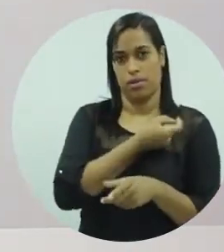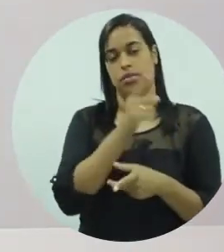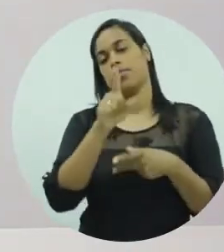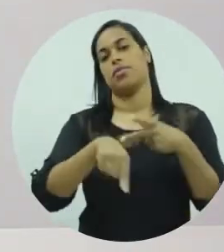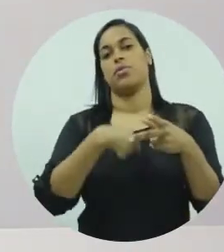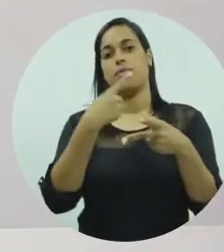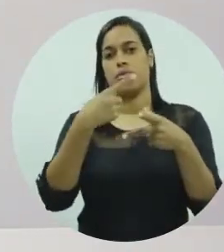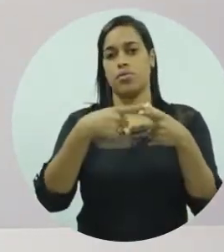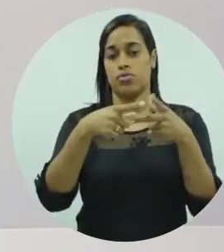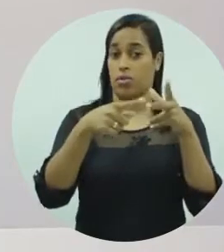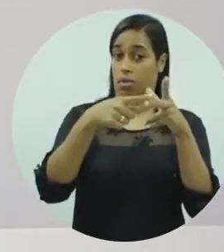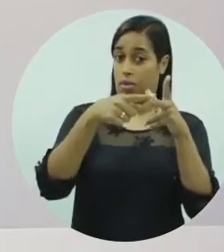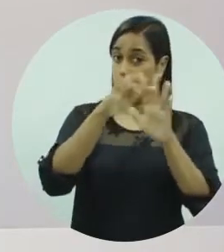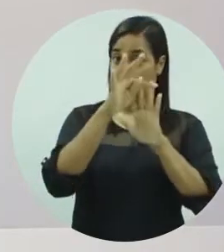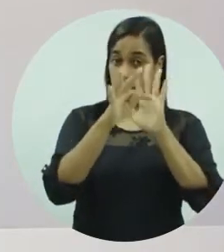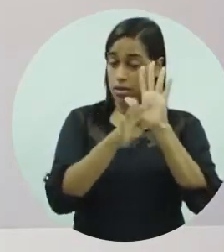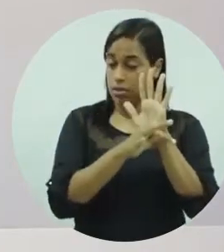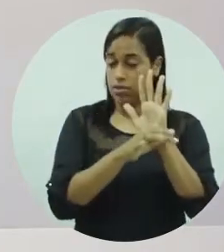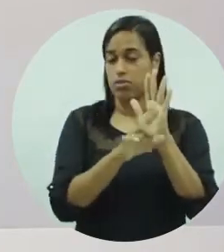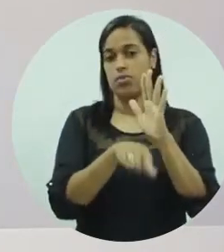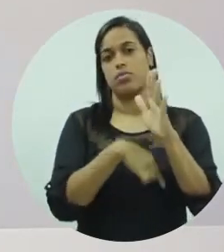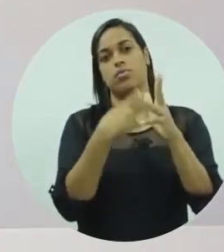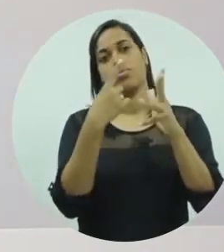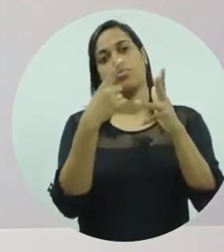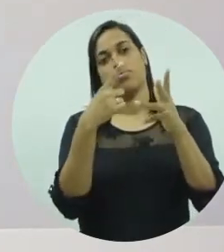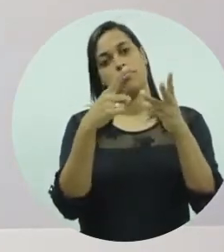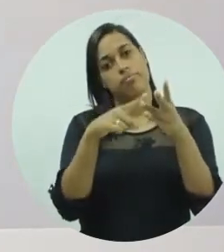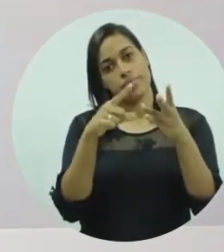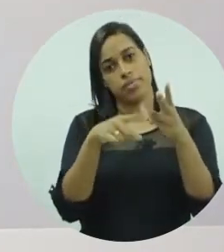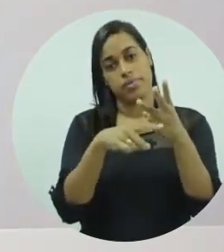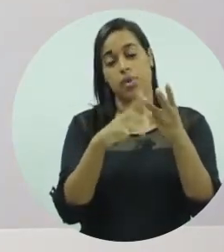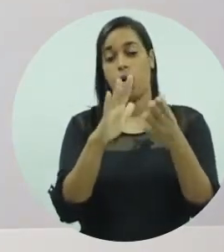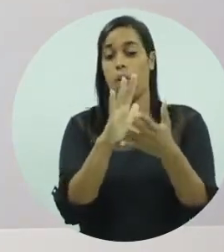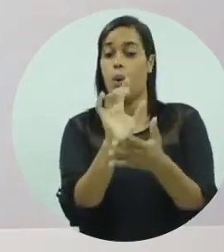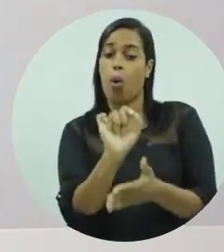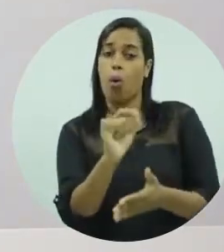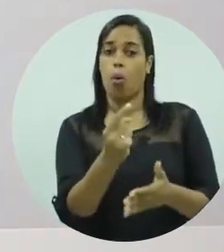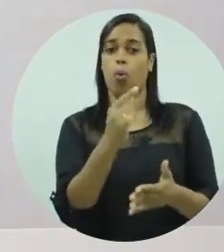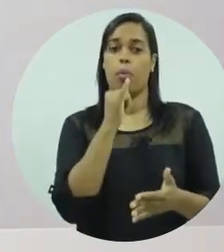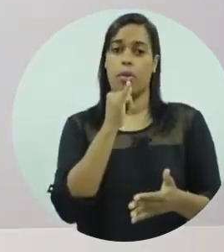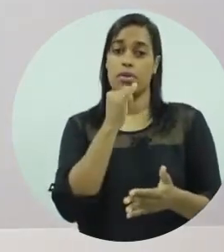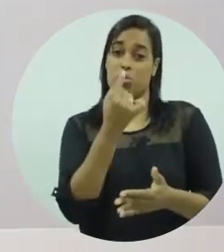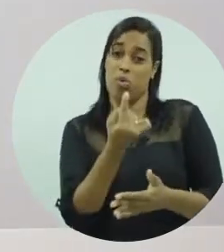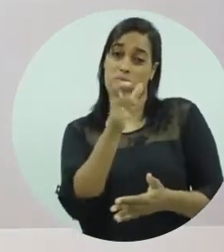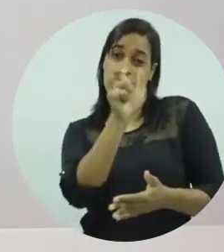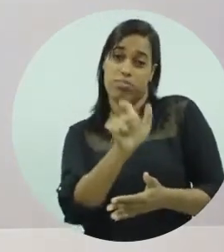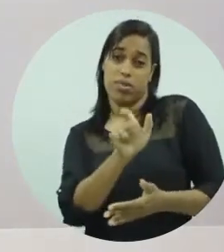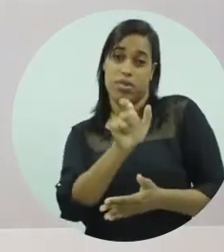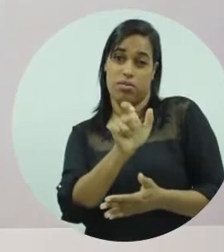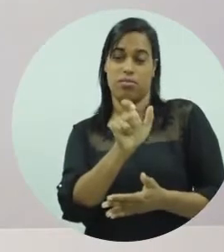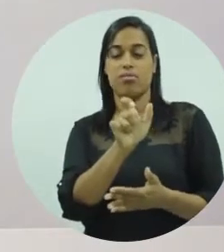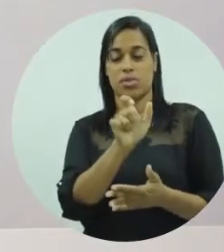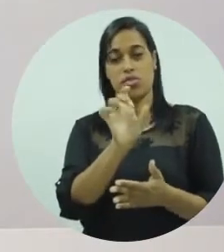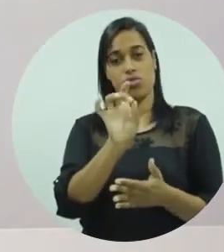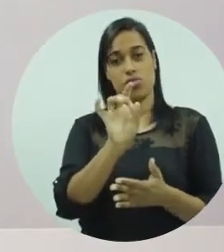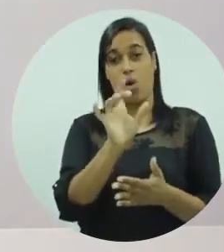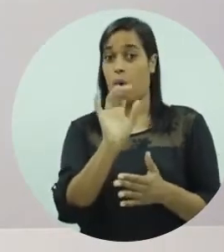podemos ter tipos de texto, podemos ter até um tipo de um caractere, ou o